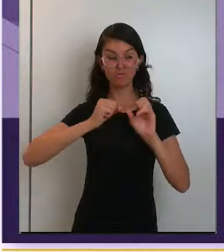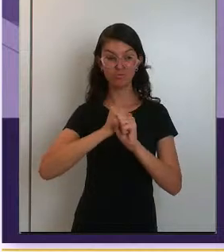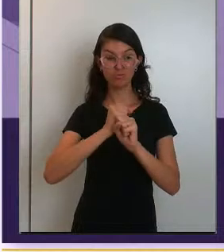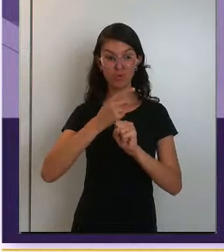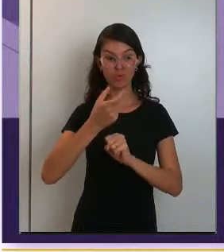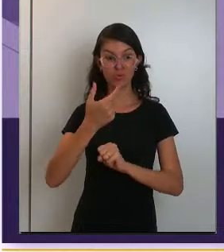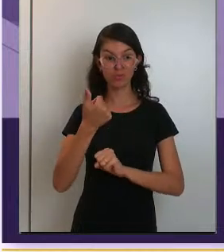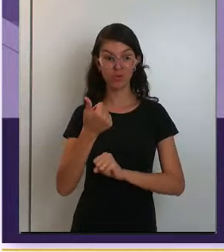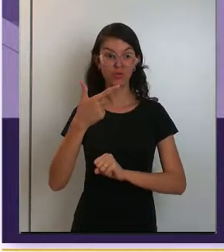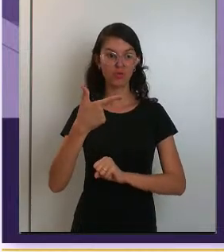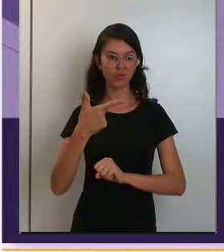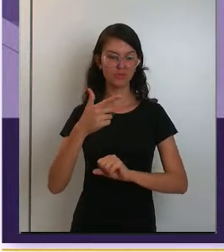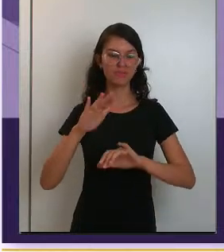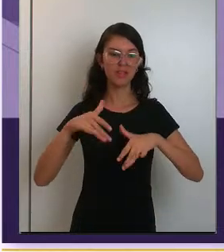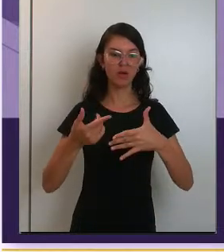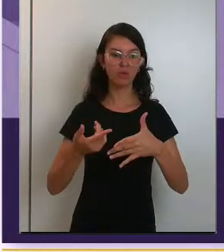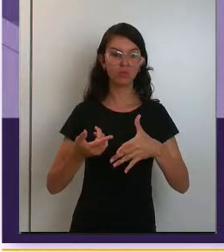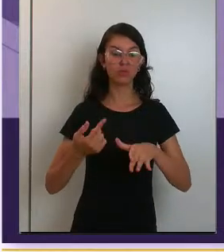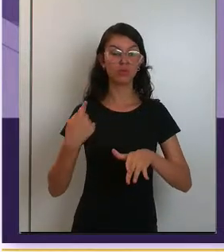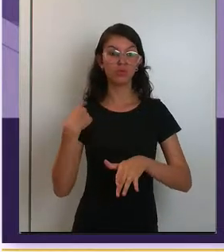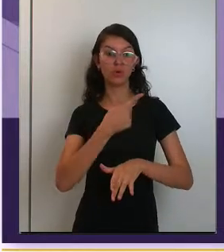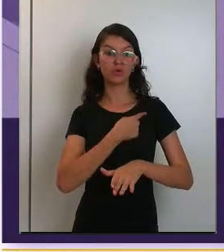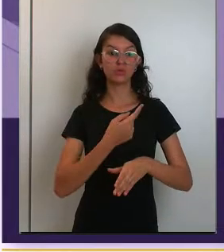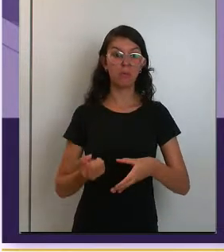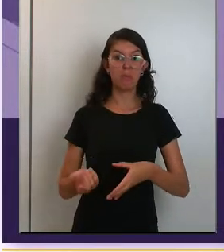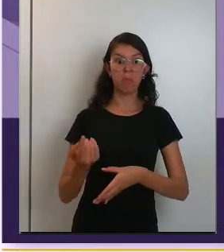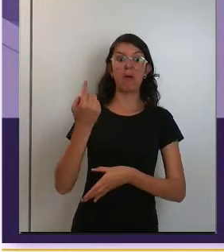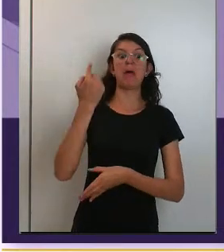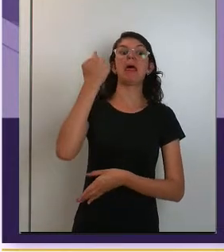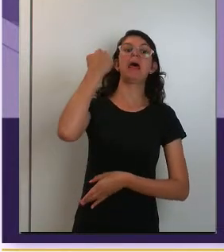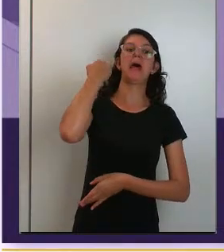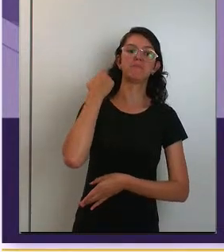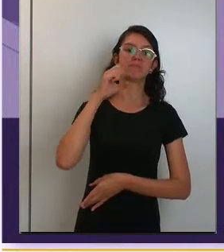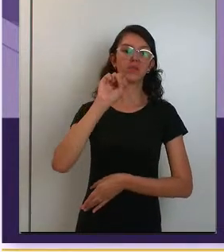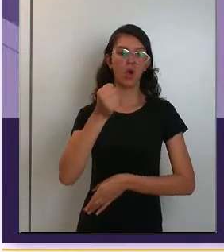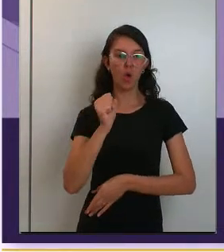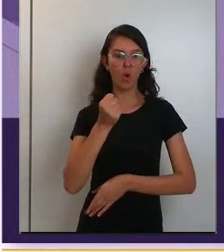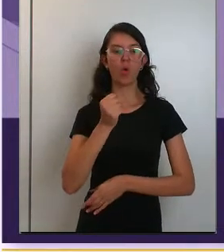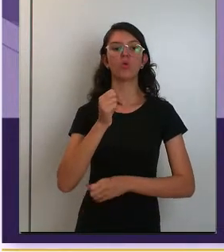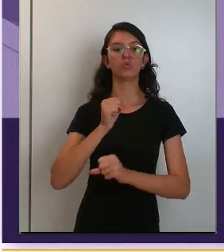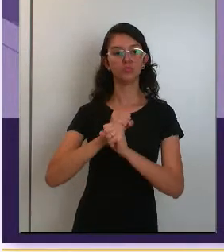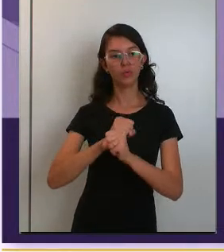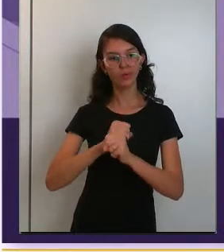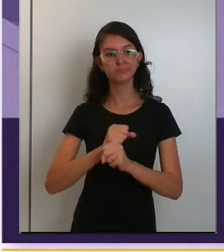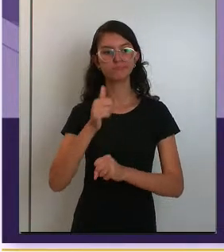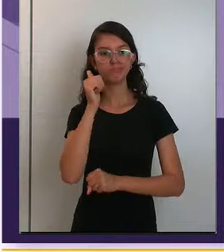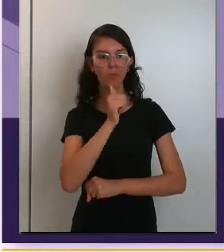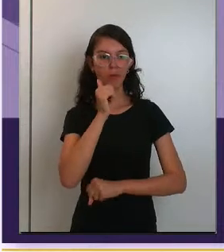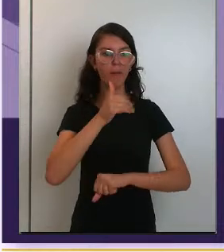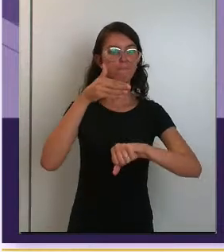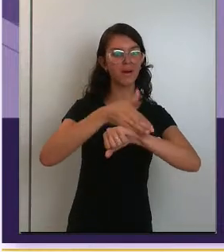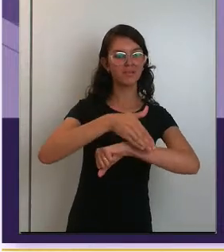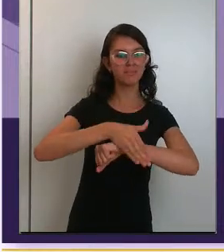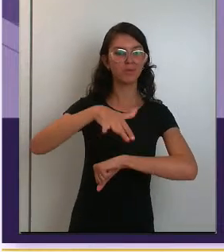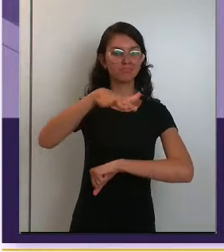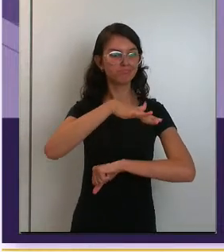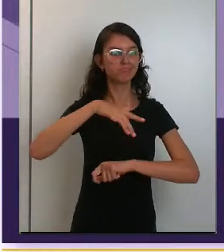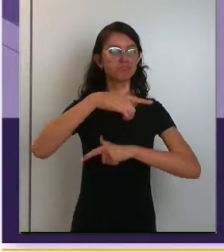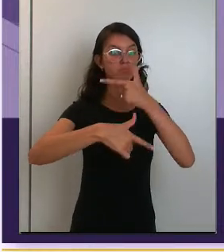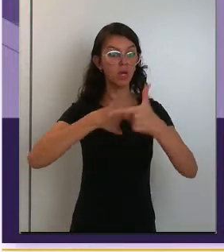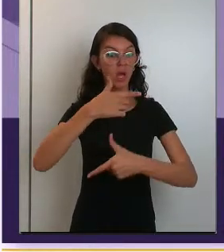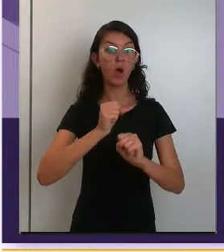2012. Ou seja, a gente retrocedeu 8 anos no que se refere à participação feminina no mercado de trabalho. Por outro lado, em